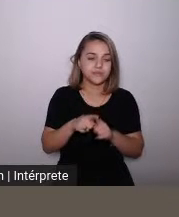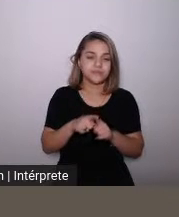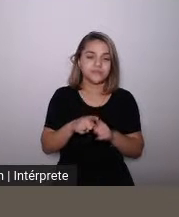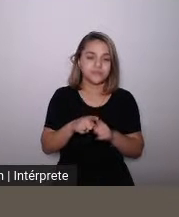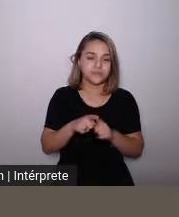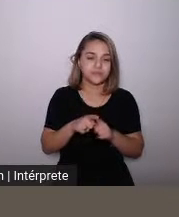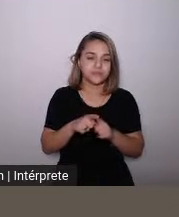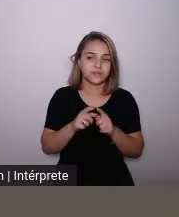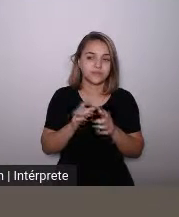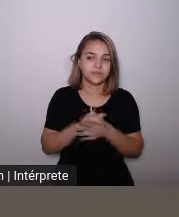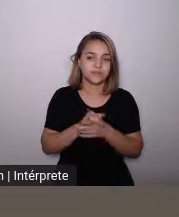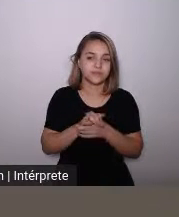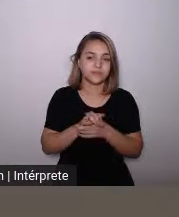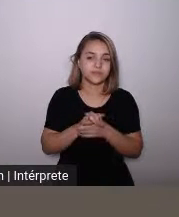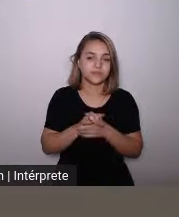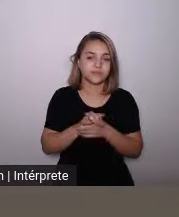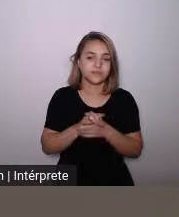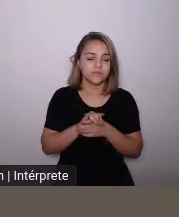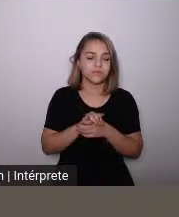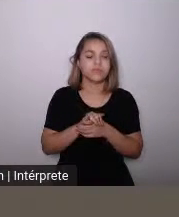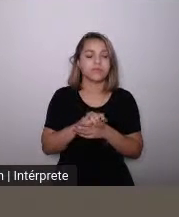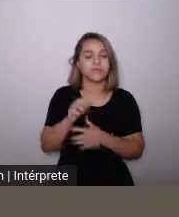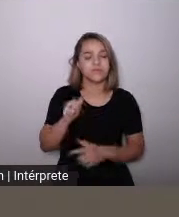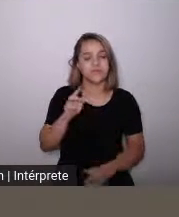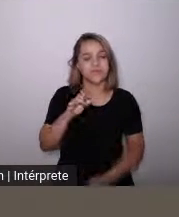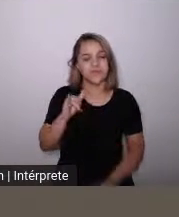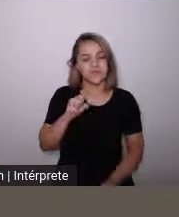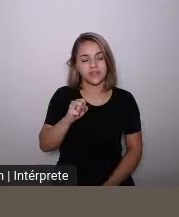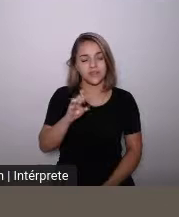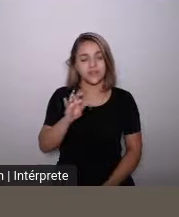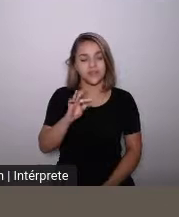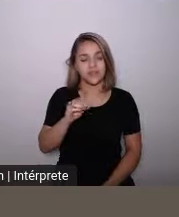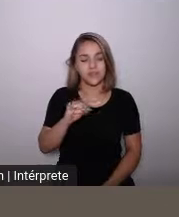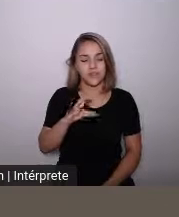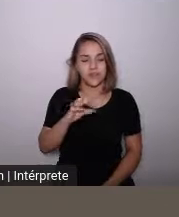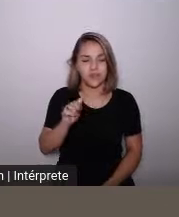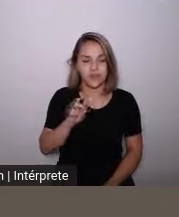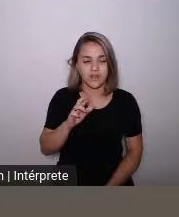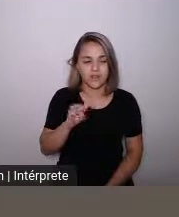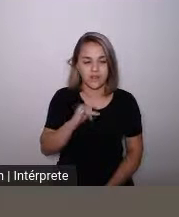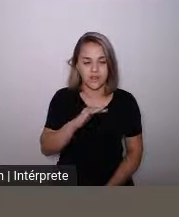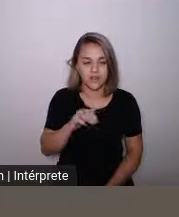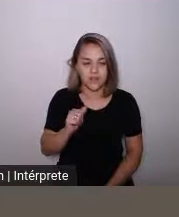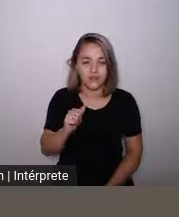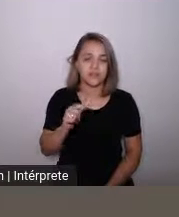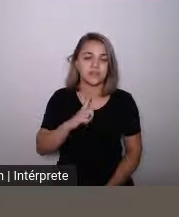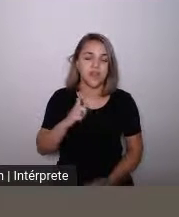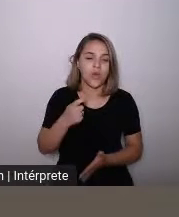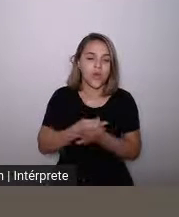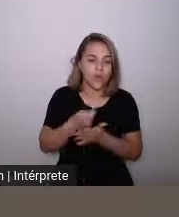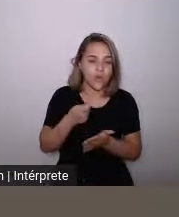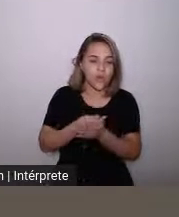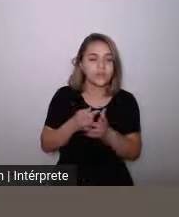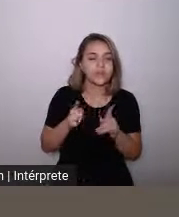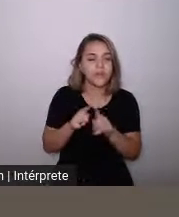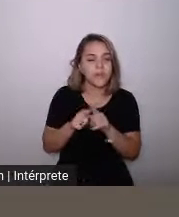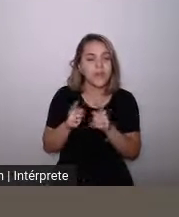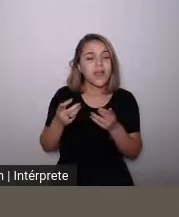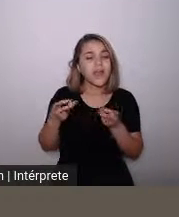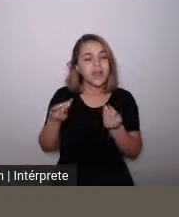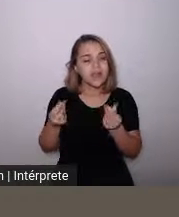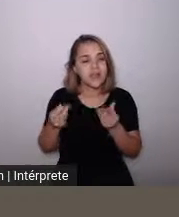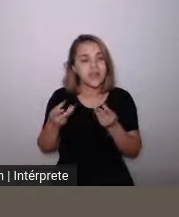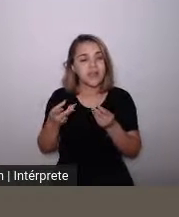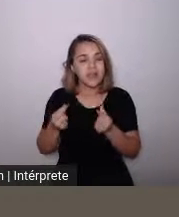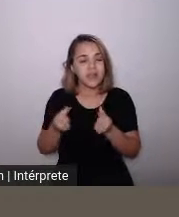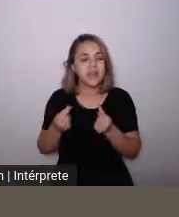poder. O resgate da aristocracia não é a volta de uma classe, de um regime político autoritário, mas de uma sensibilidade tornada